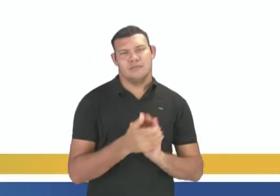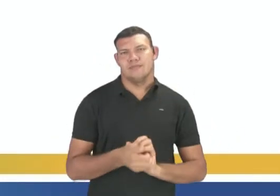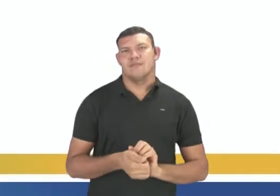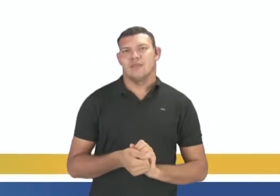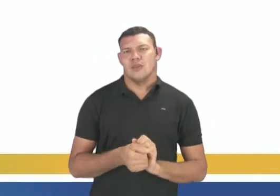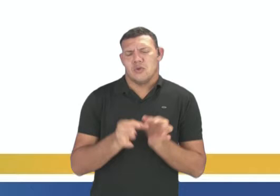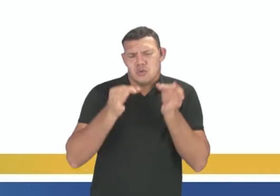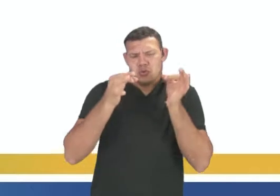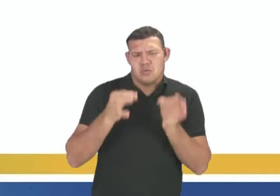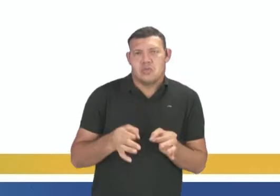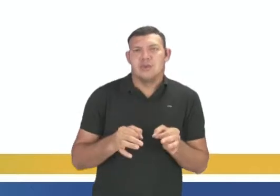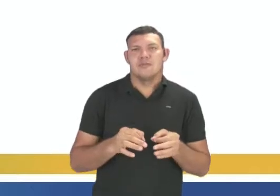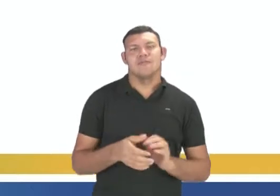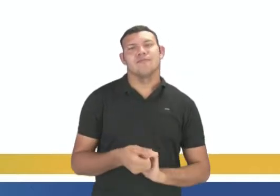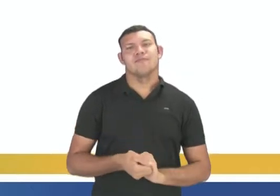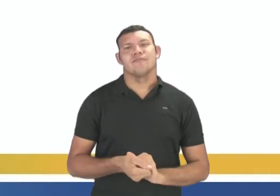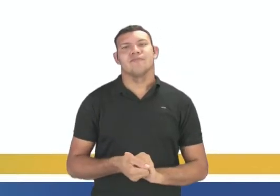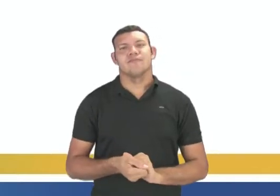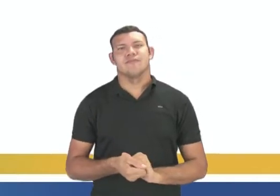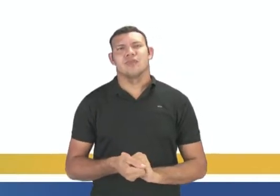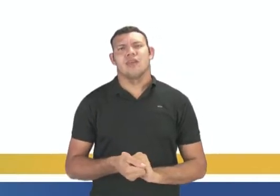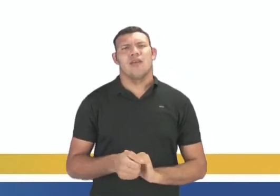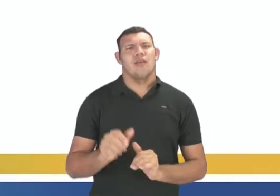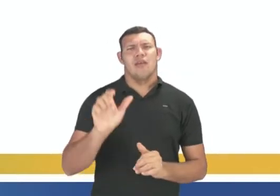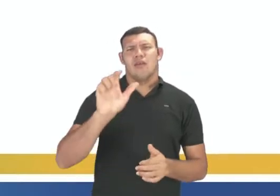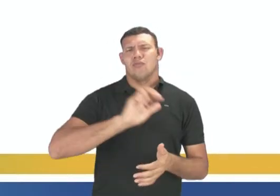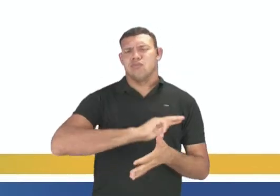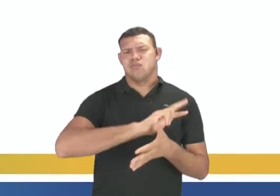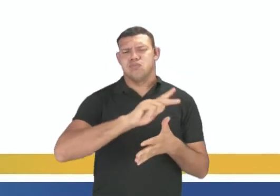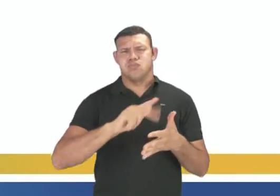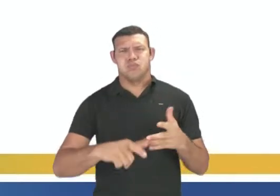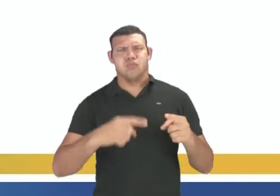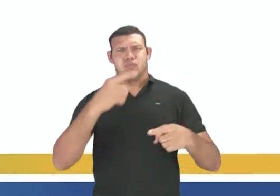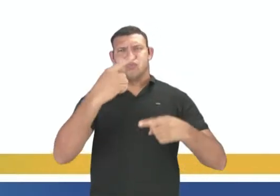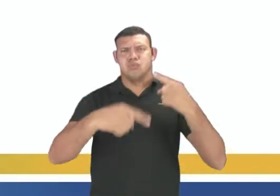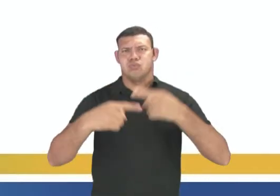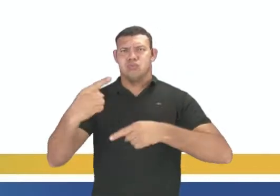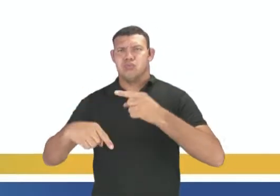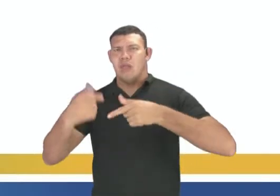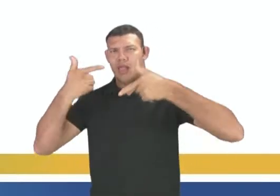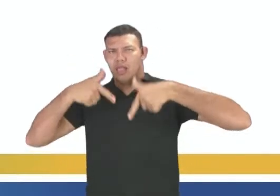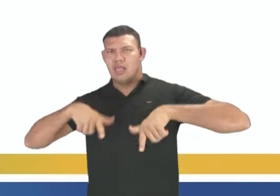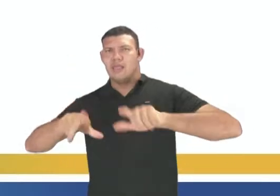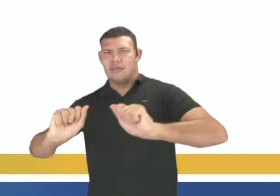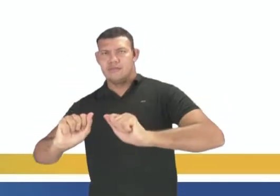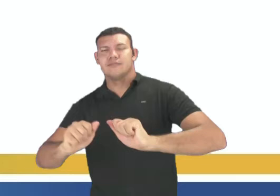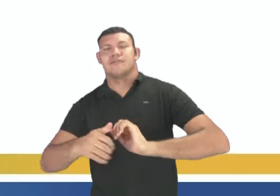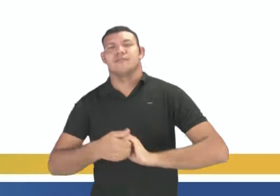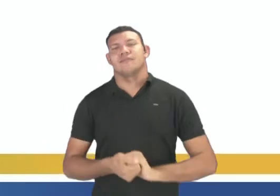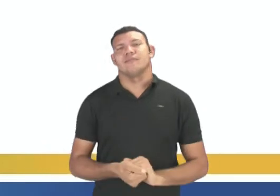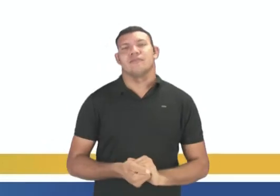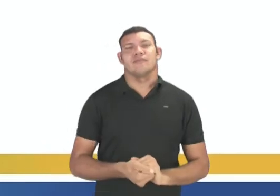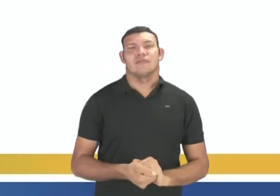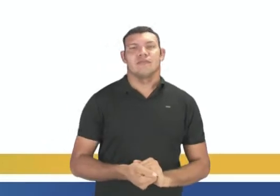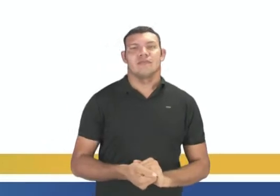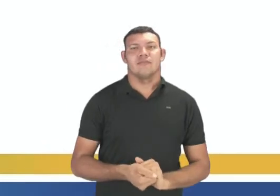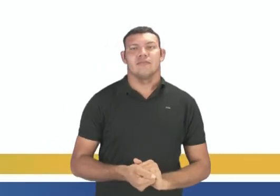redondilhas, ambiguidades, aliterações, assonâncias, figuras de